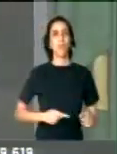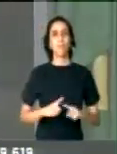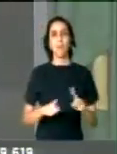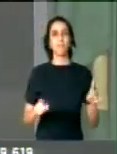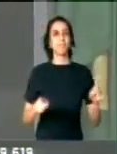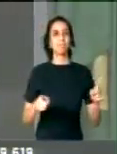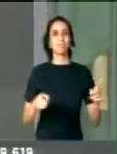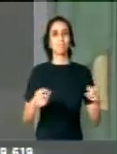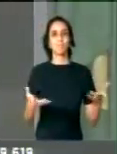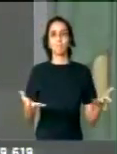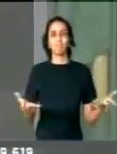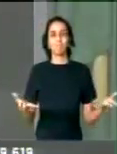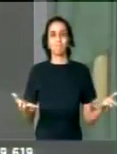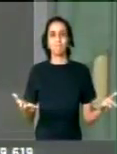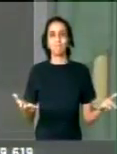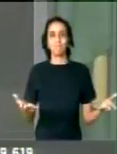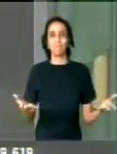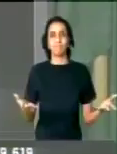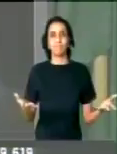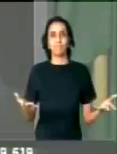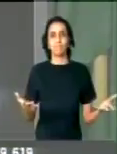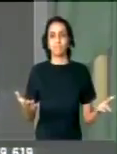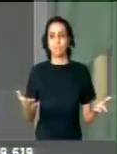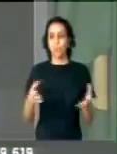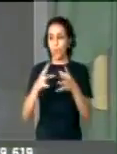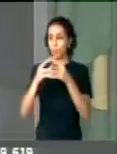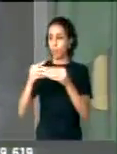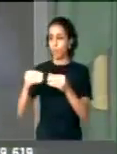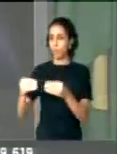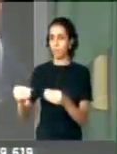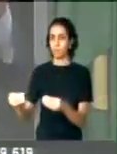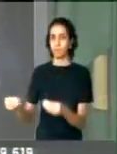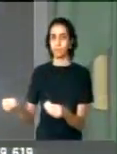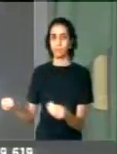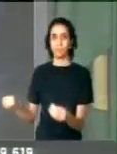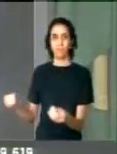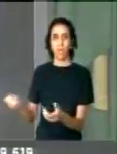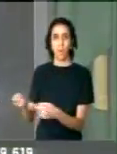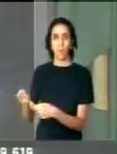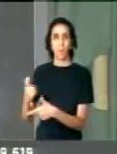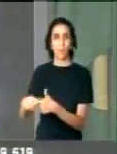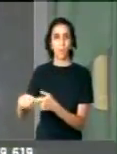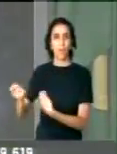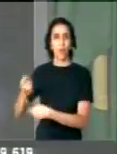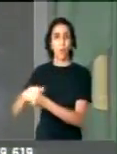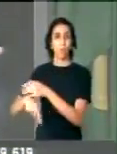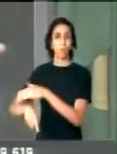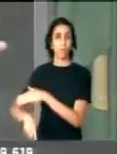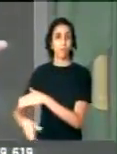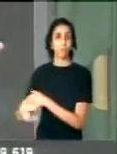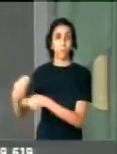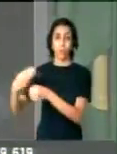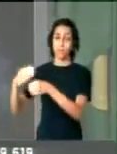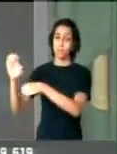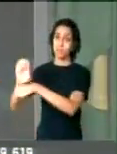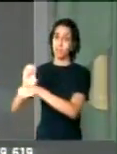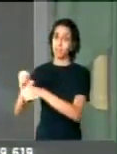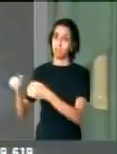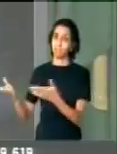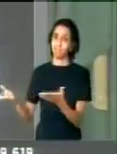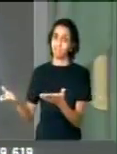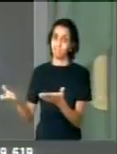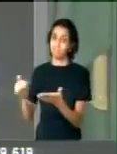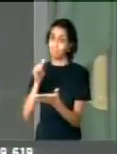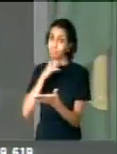que não precisávamos estar nesta crise financeira dos estados e municípios. Infelizmente, esses